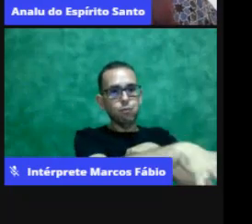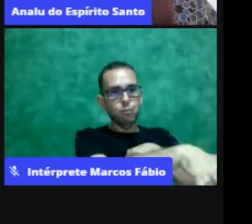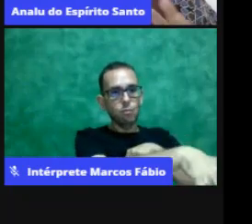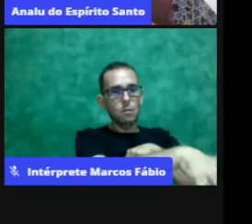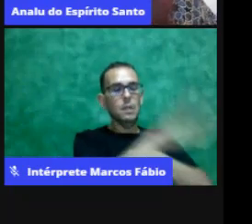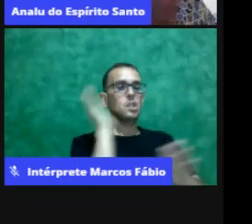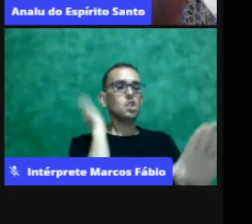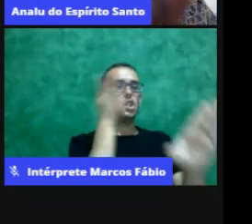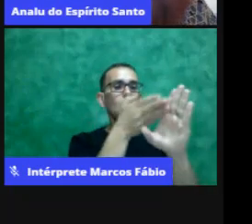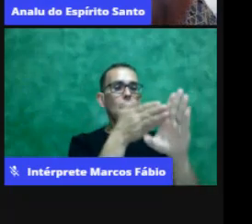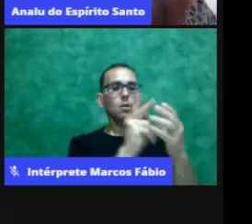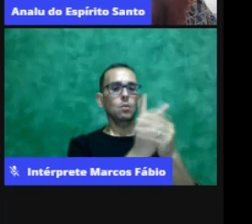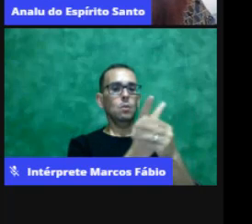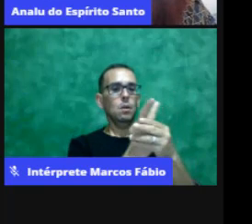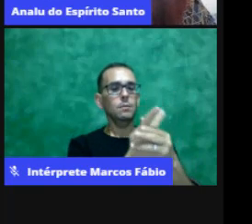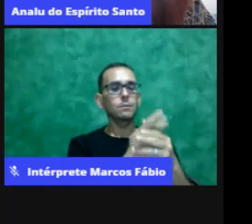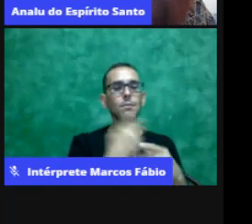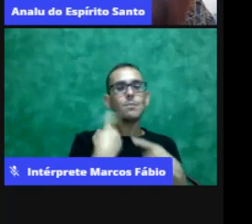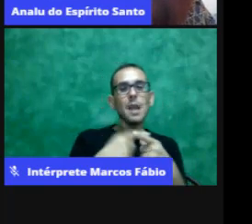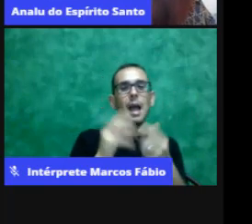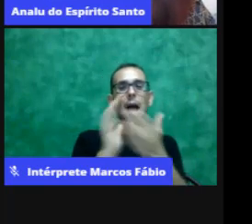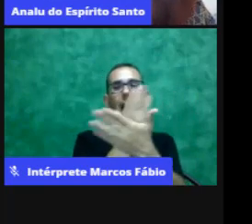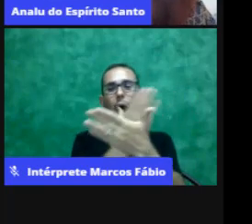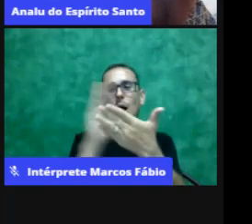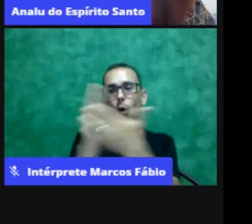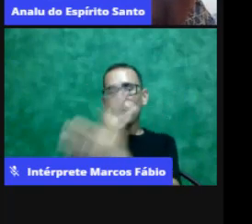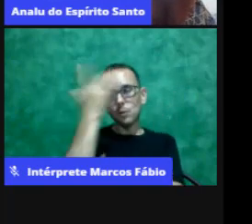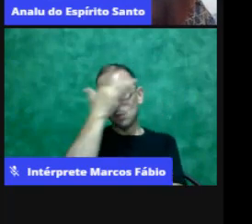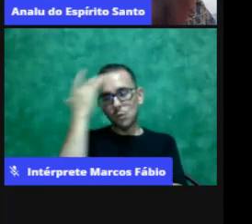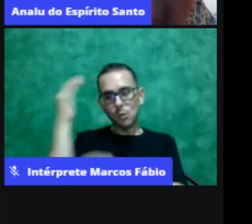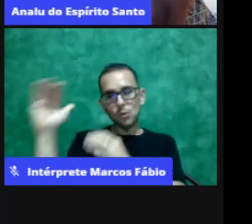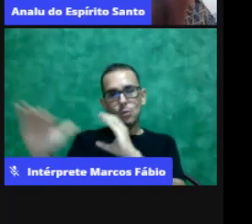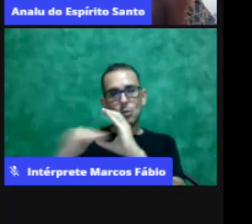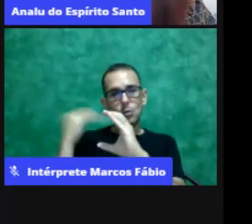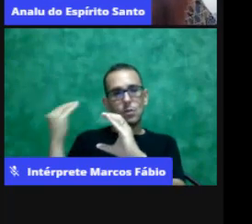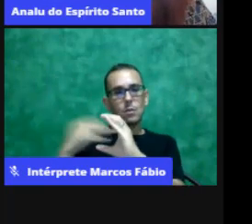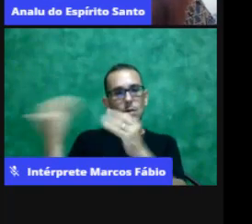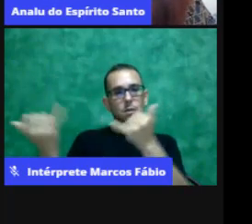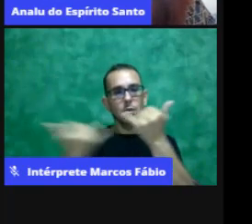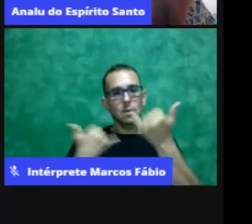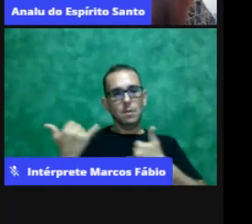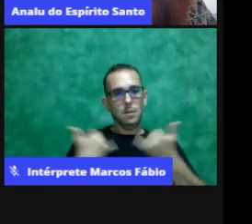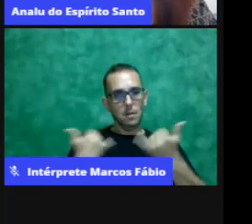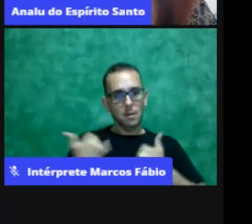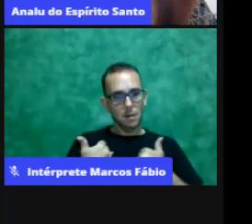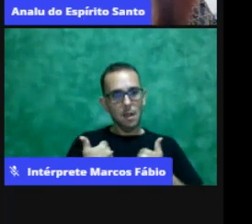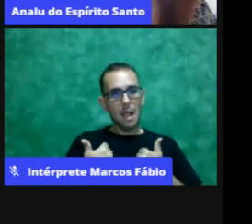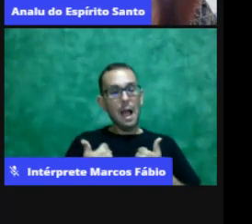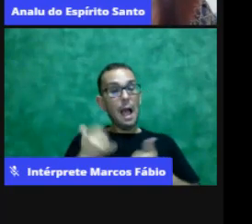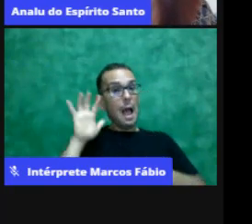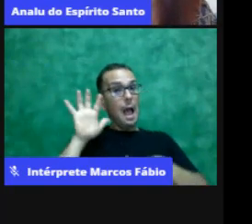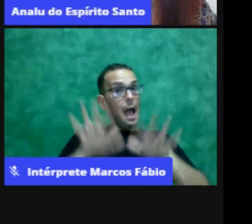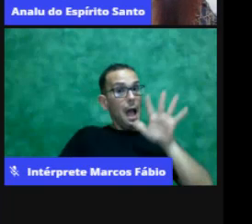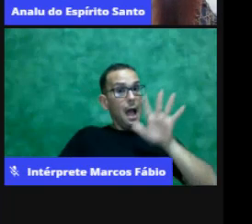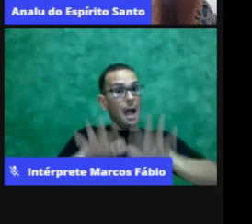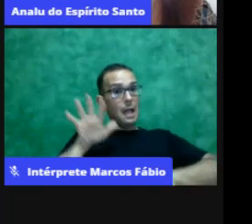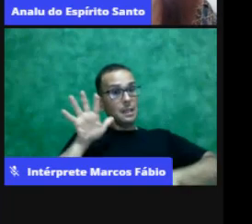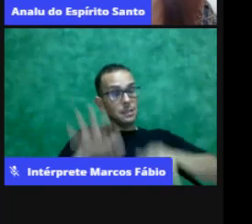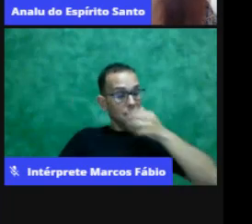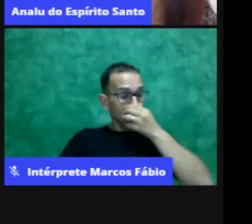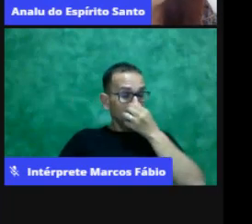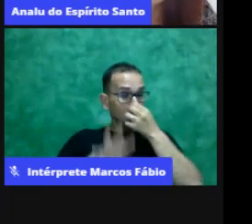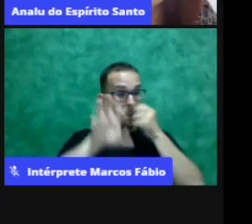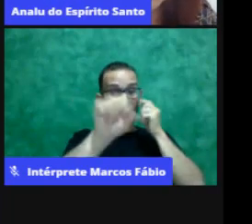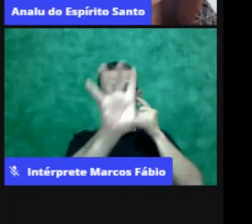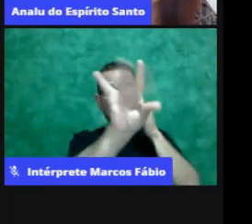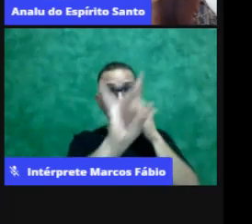plataforma. Porque algumas pessoas já me disseram que usam esse programa, que às vezes, quando a gente pega o link